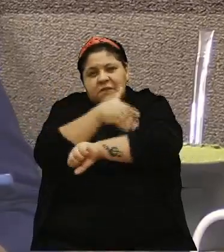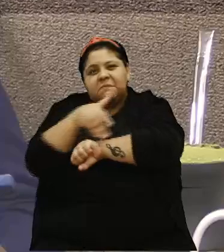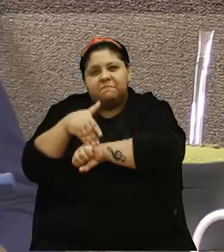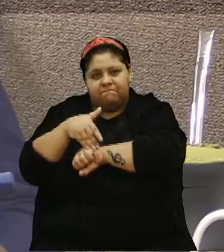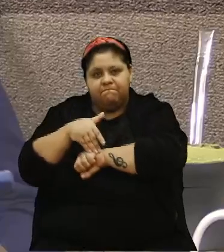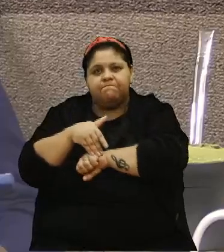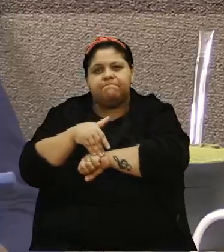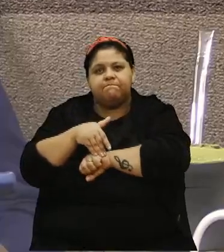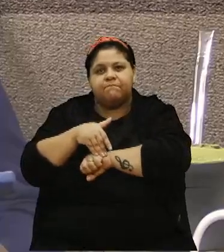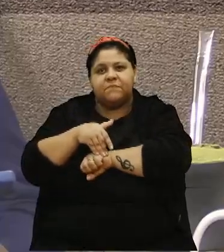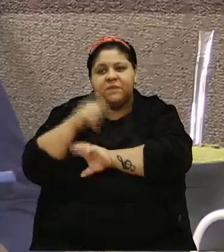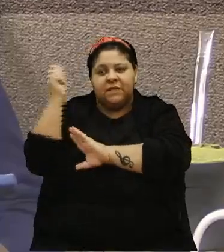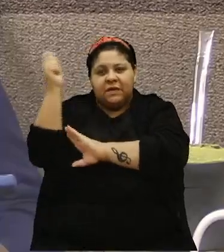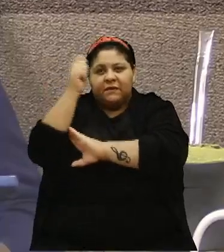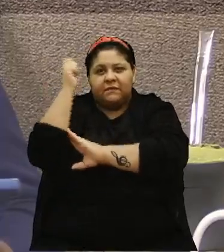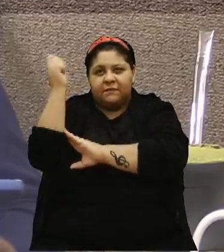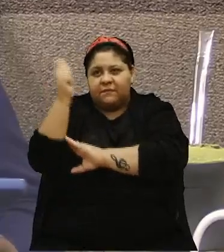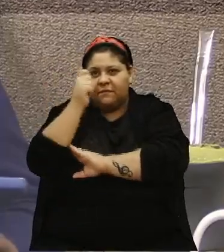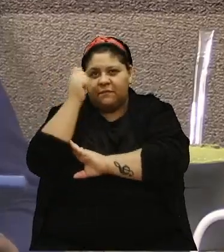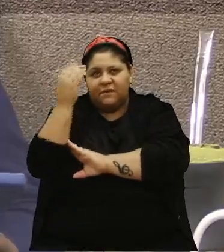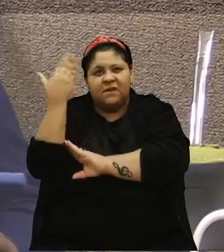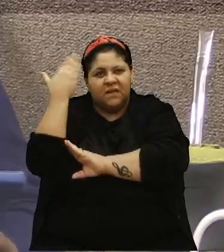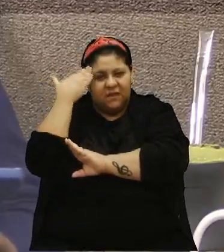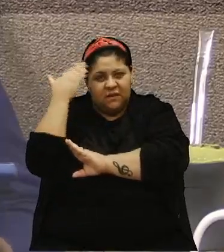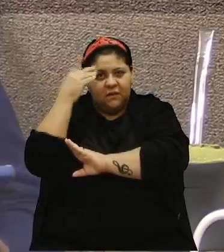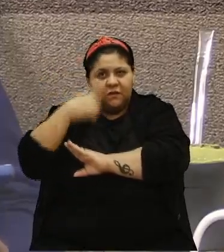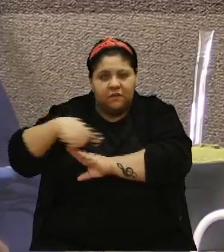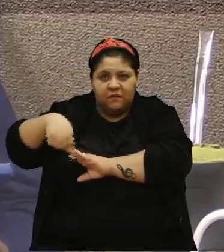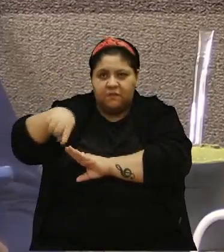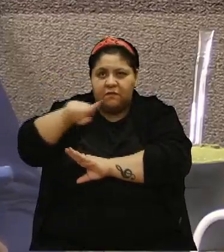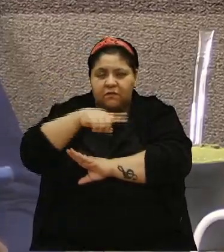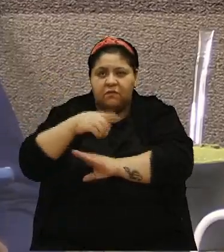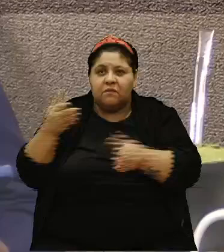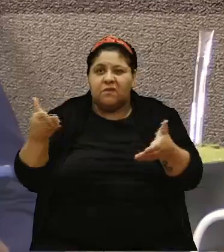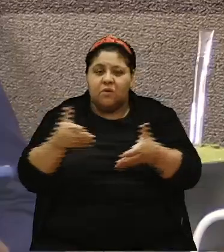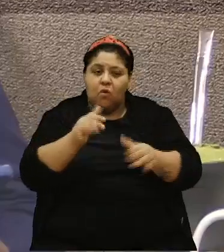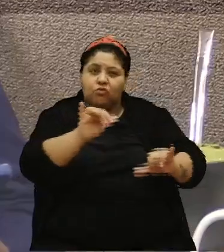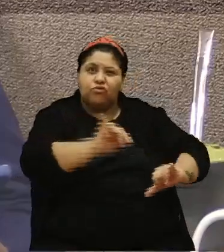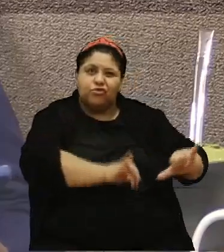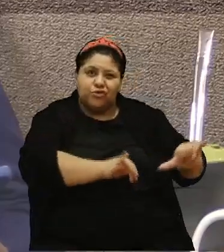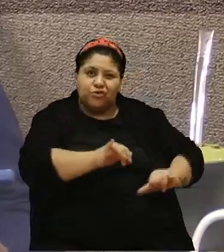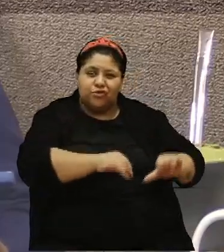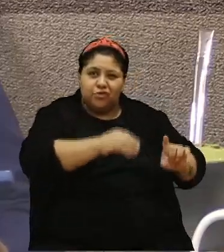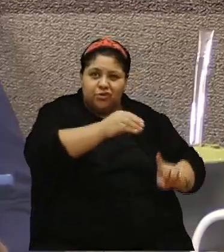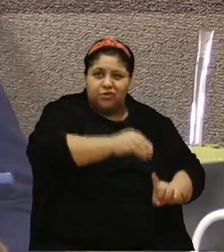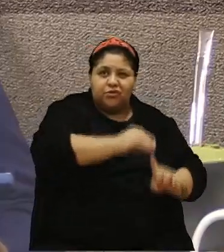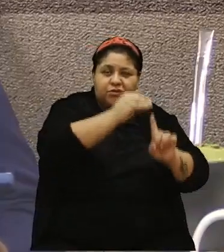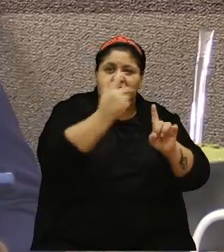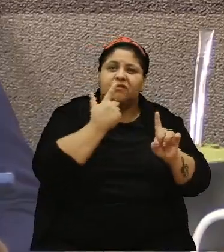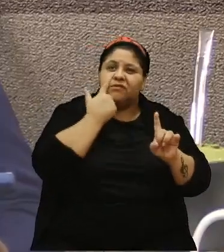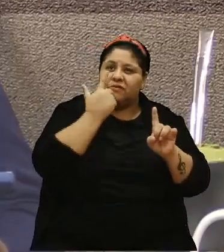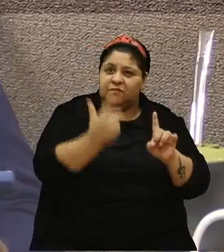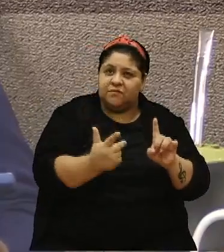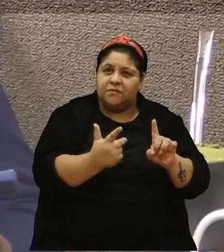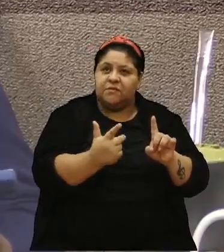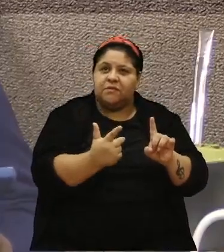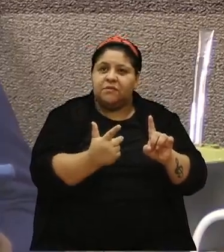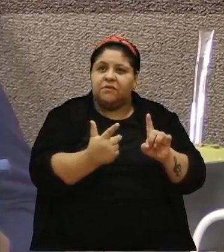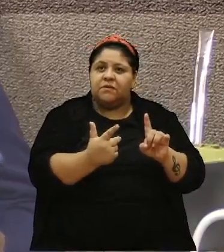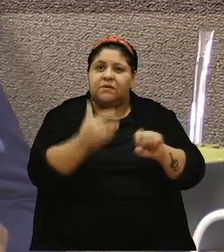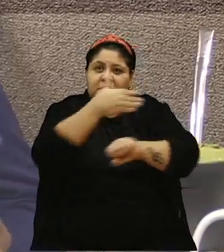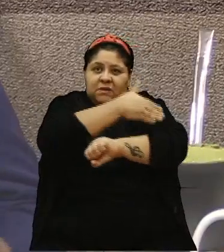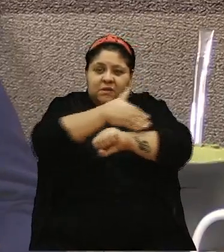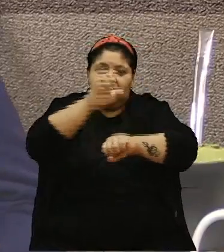estradas gaúchas, a gente sabe o quanto nós estamos sofrendo, principalmente quando a gente falava das rodovias estaduais